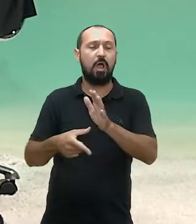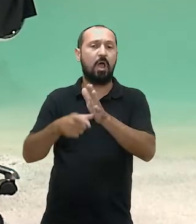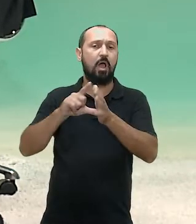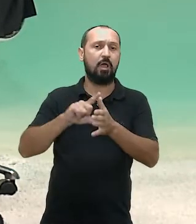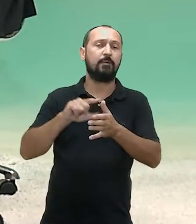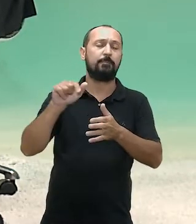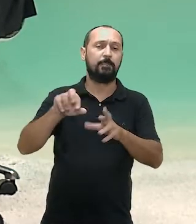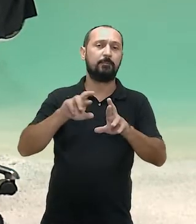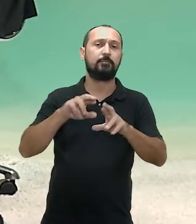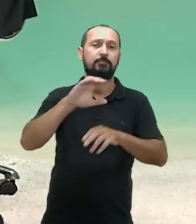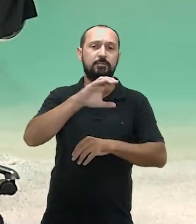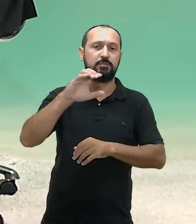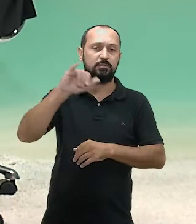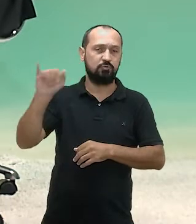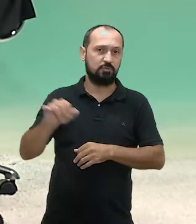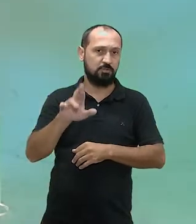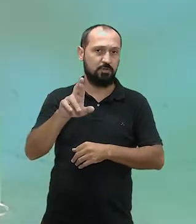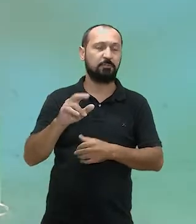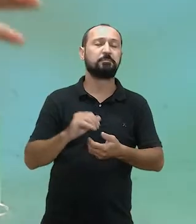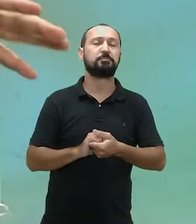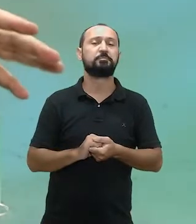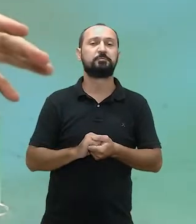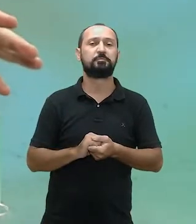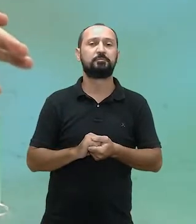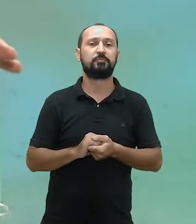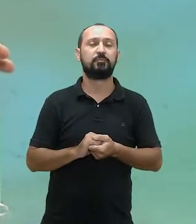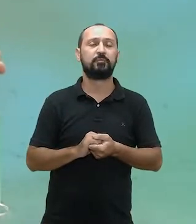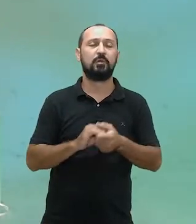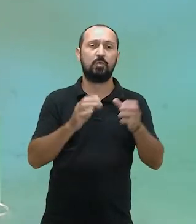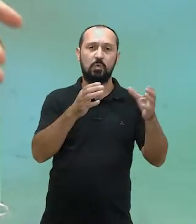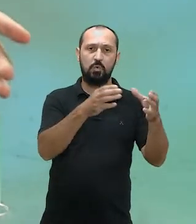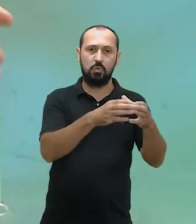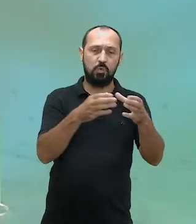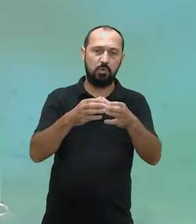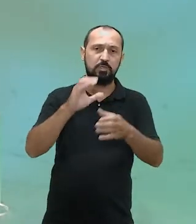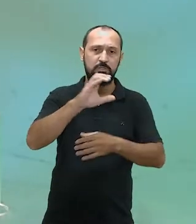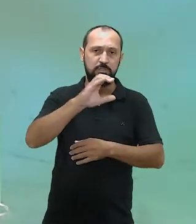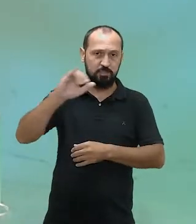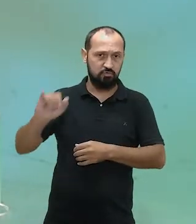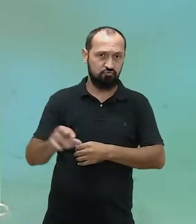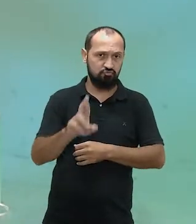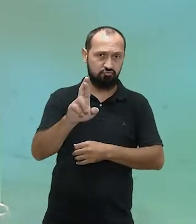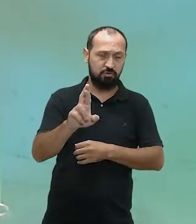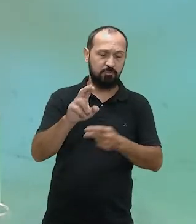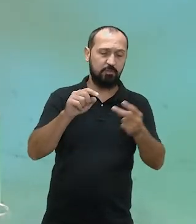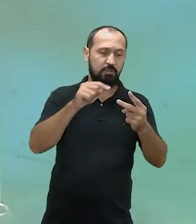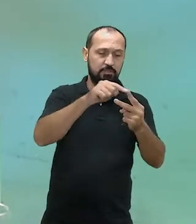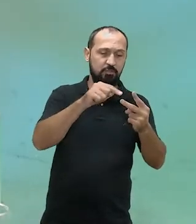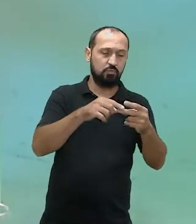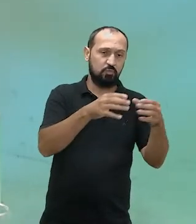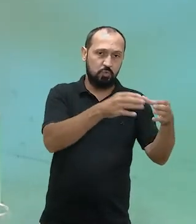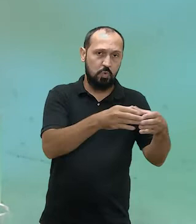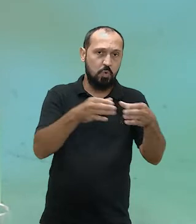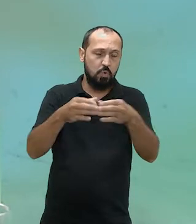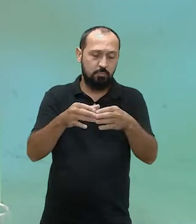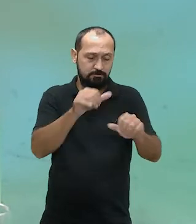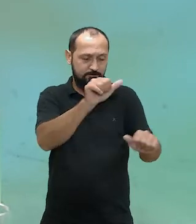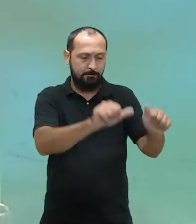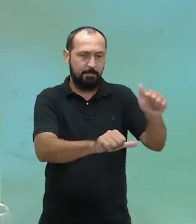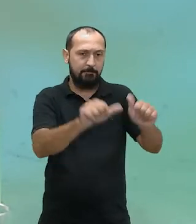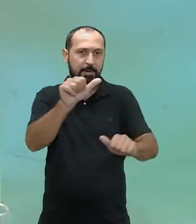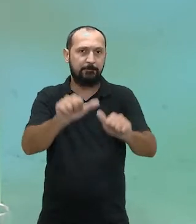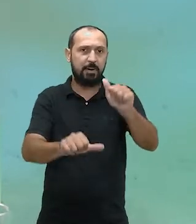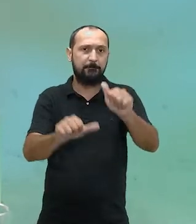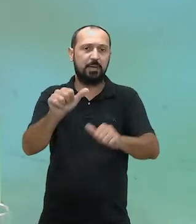pela... CCJ. Isso aí. Então, tanto na Comissão de Constituição, Justiça e Redação, quanto nessas duas outras comissões,